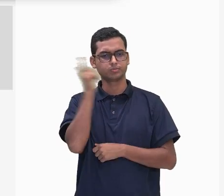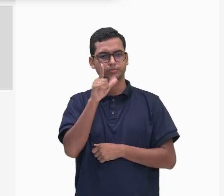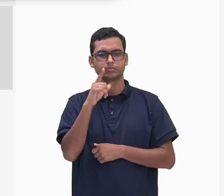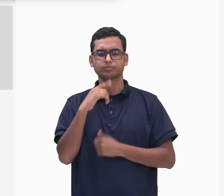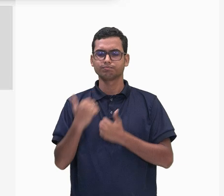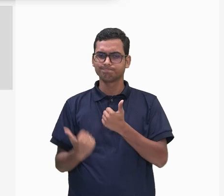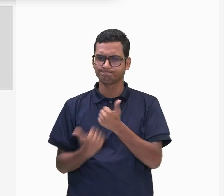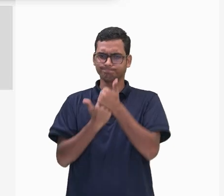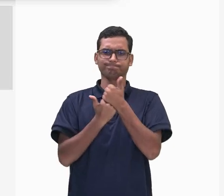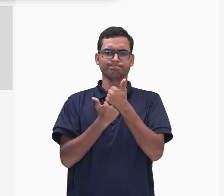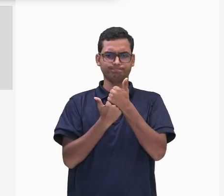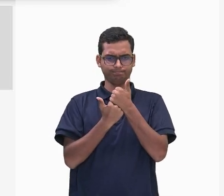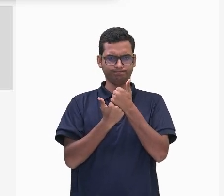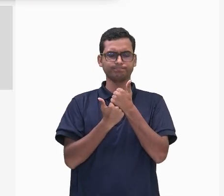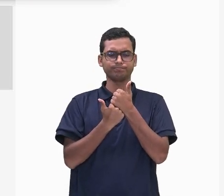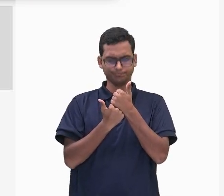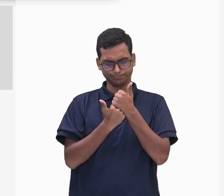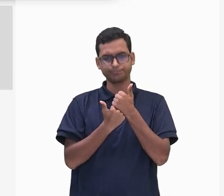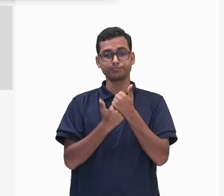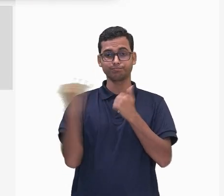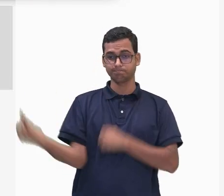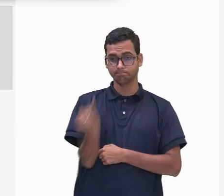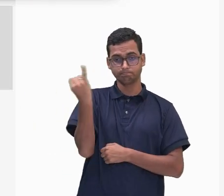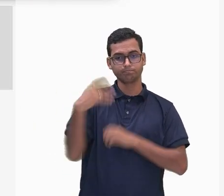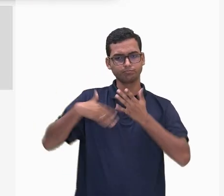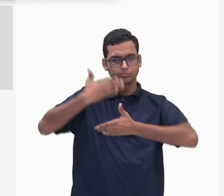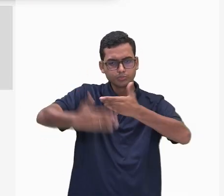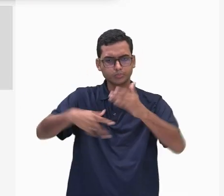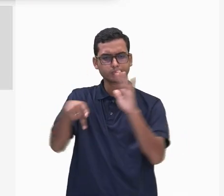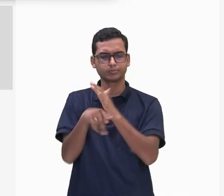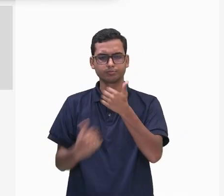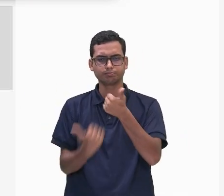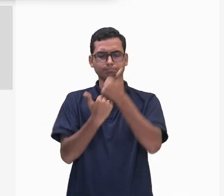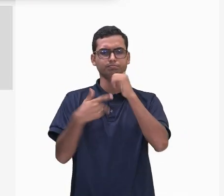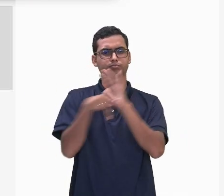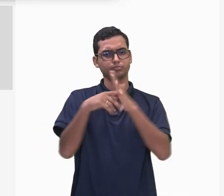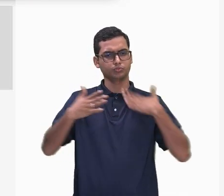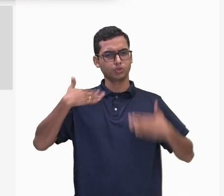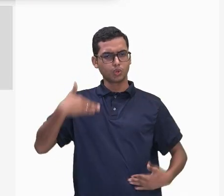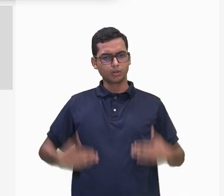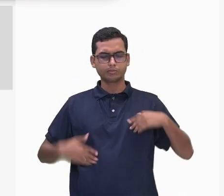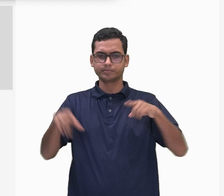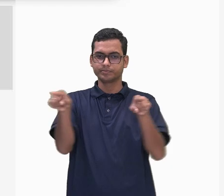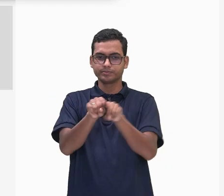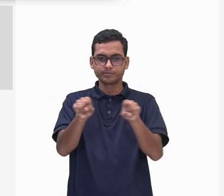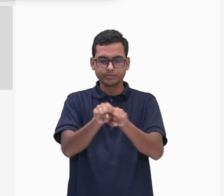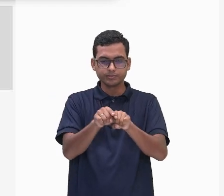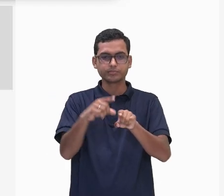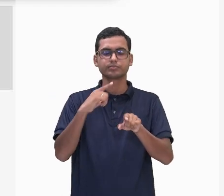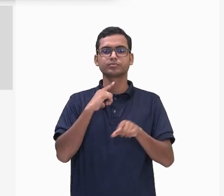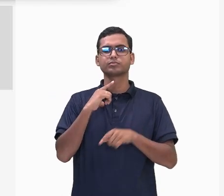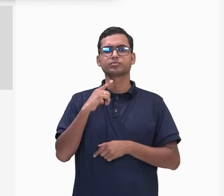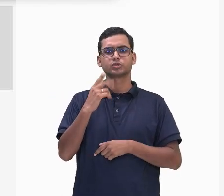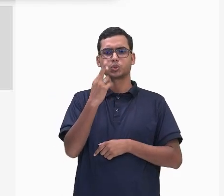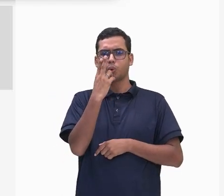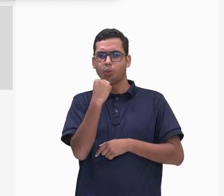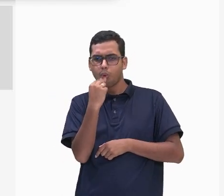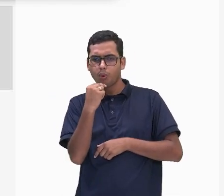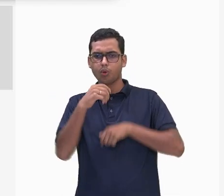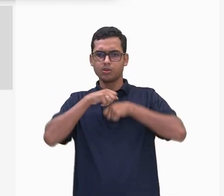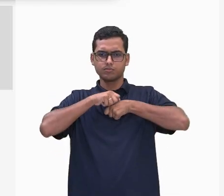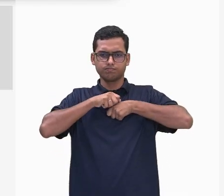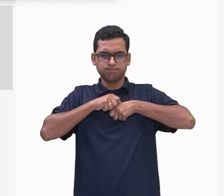sustentação, né? A gente vai observar a importância do tecido no processo de sustentação. Transporte também, a gente vai ver que tem um tecido